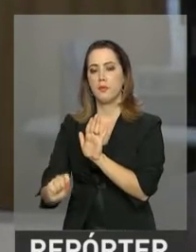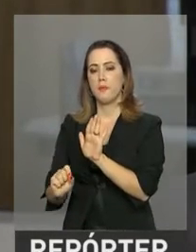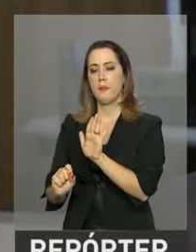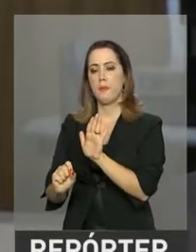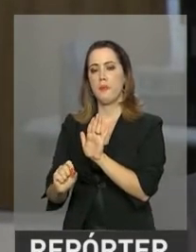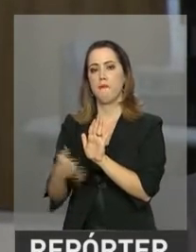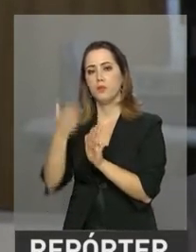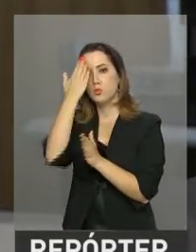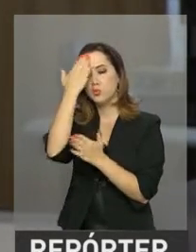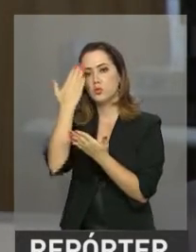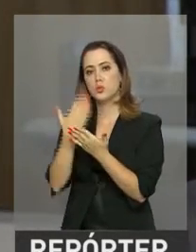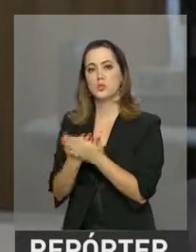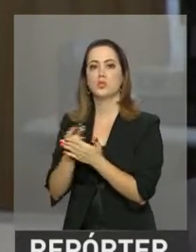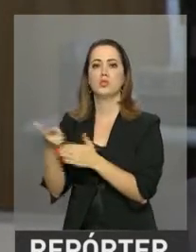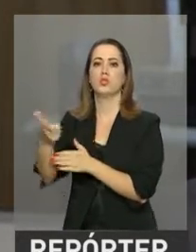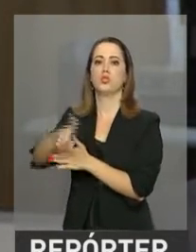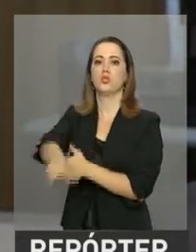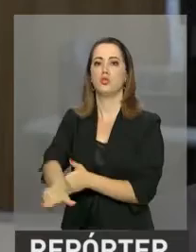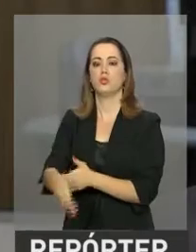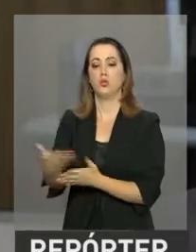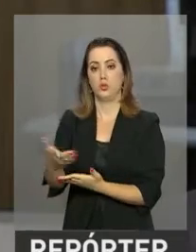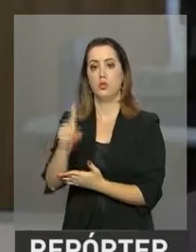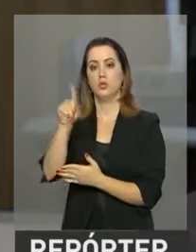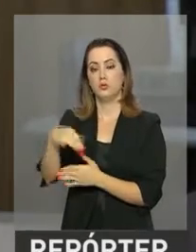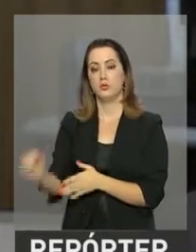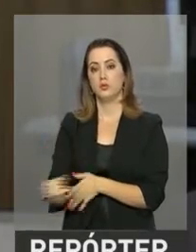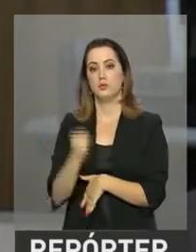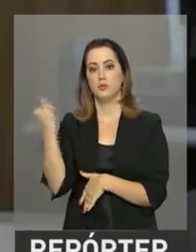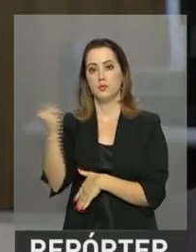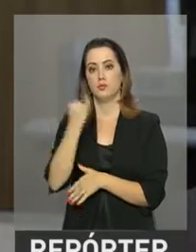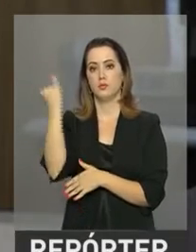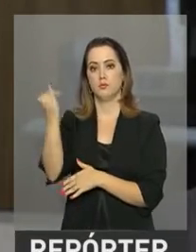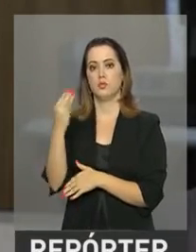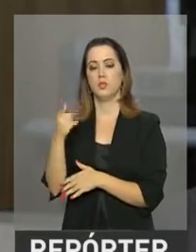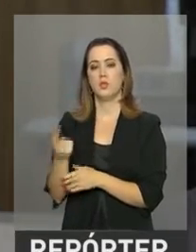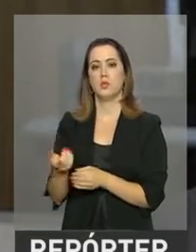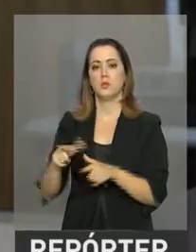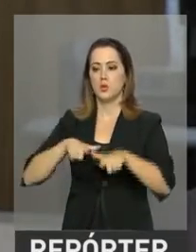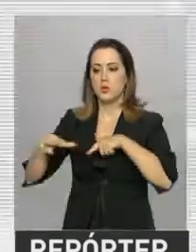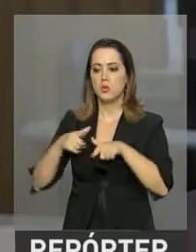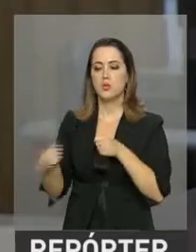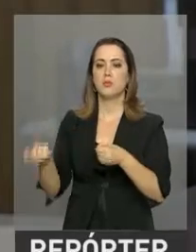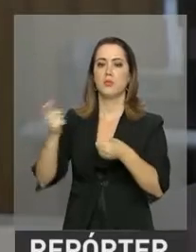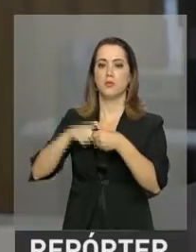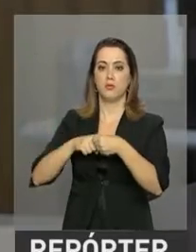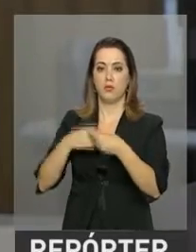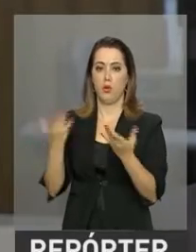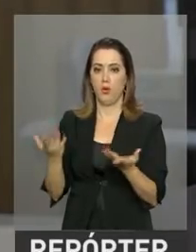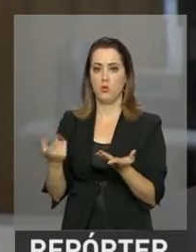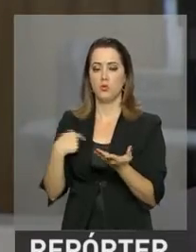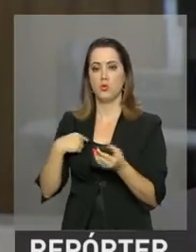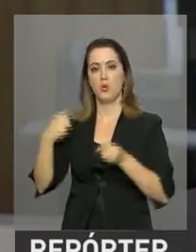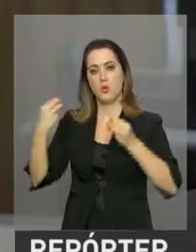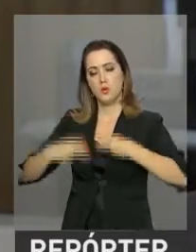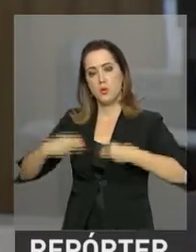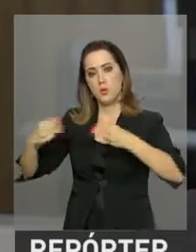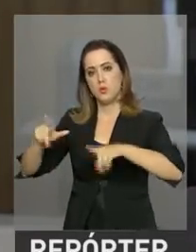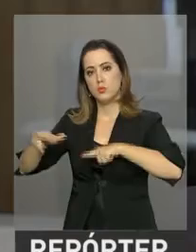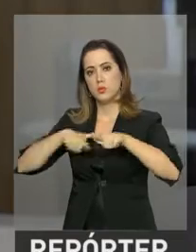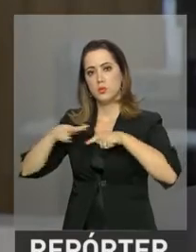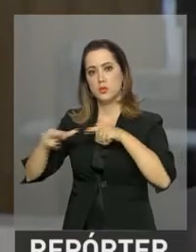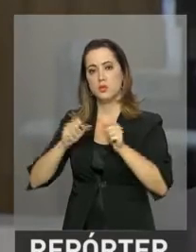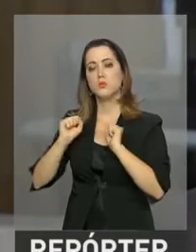de confiabilidade e é fundamental para que a empregabilidade retorne. No caso, o Ministério do Trabalho tem